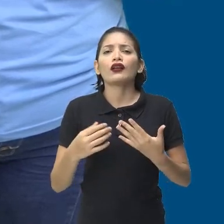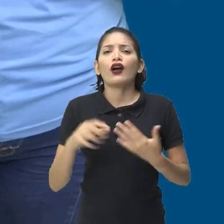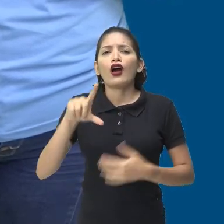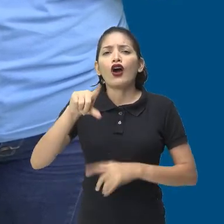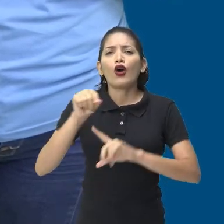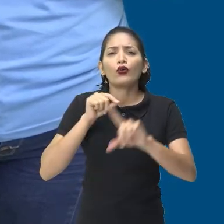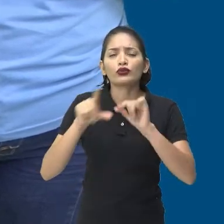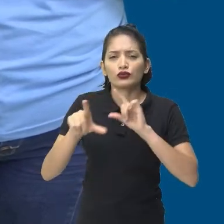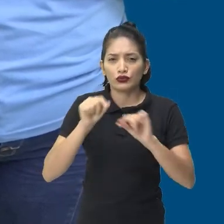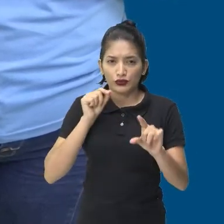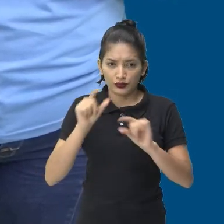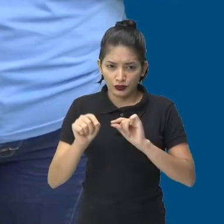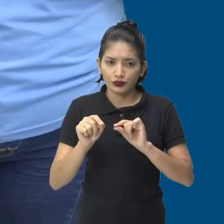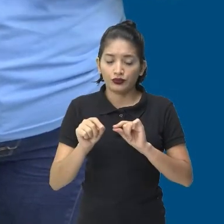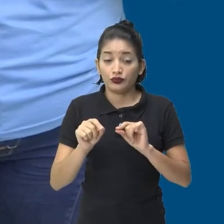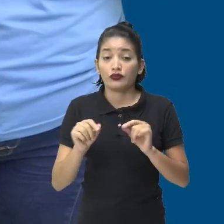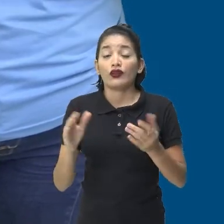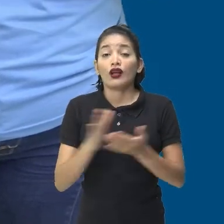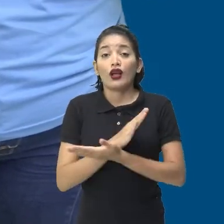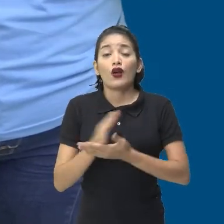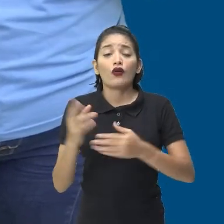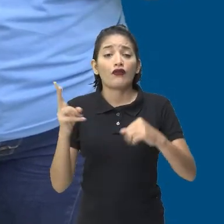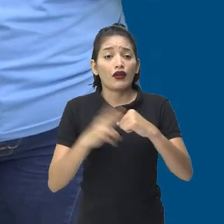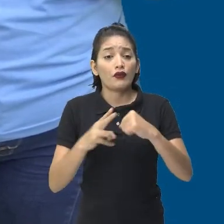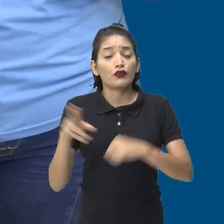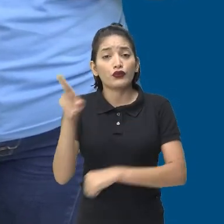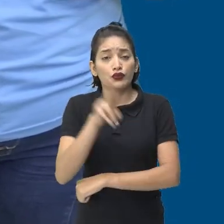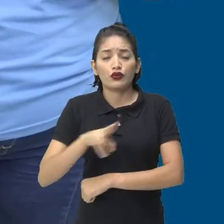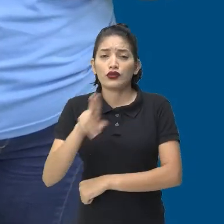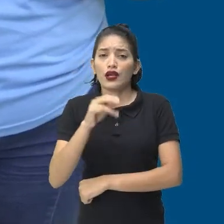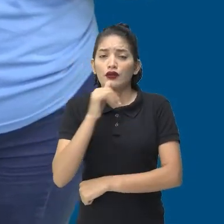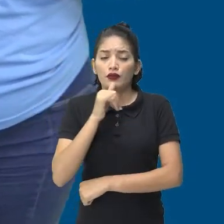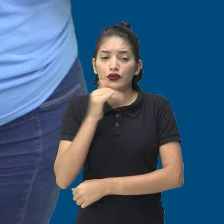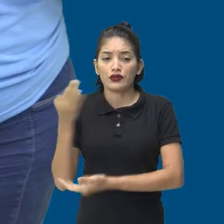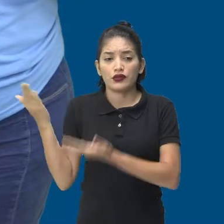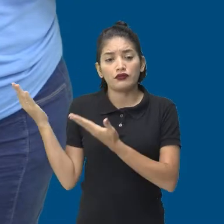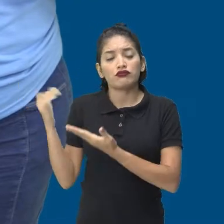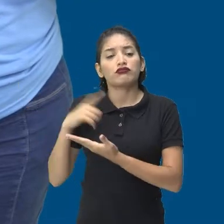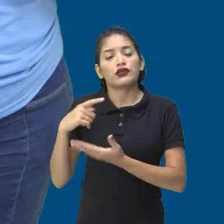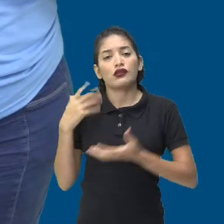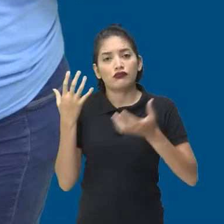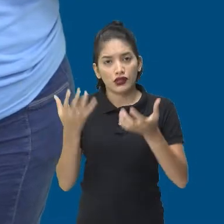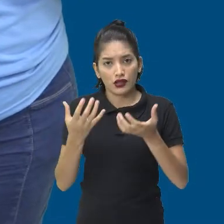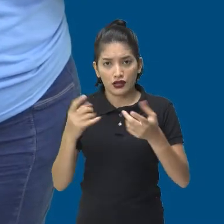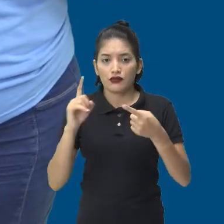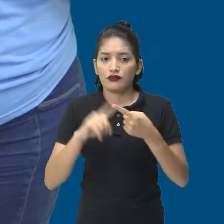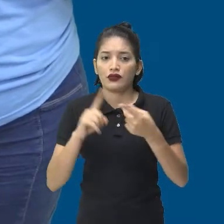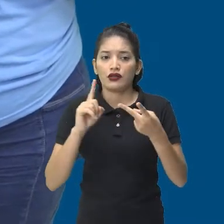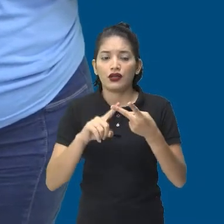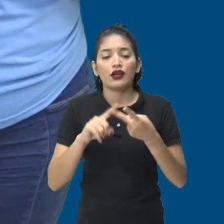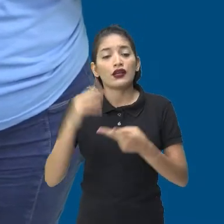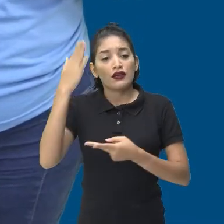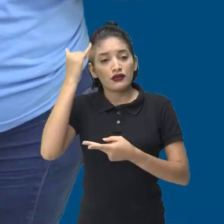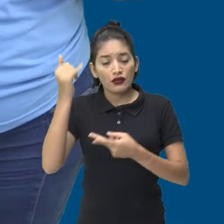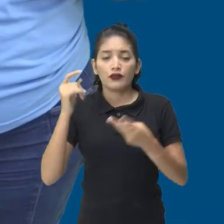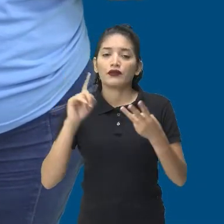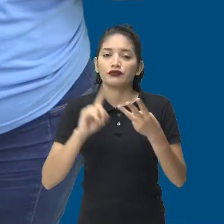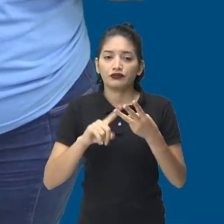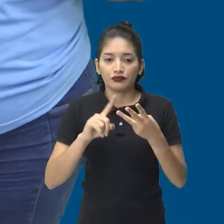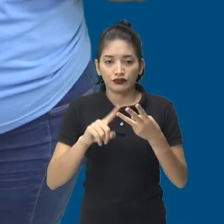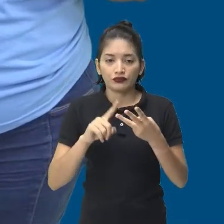para vocês os verbos mais utilizados. Então, aqui eu tenho o verbo querer, o verbo